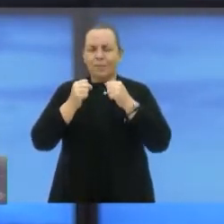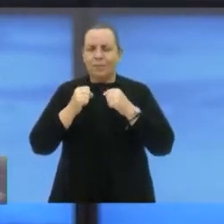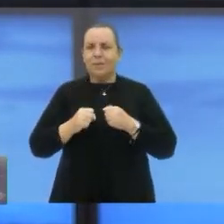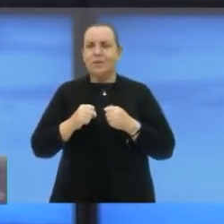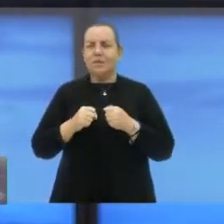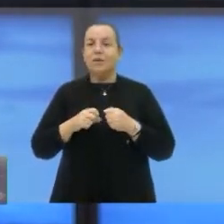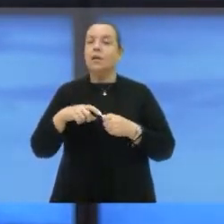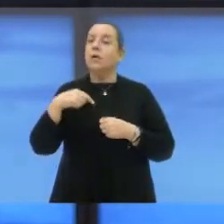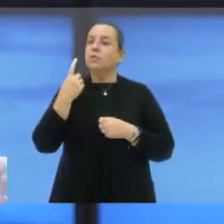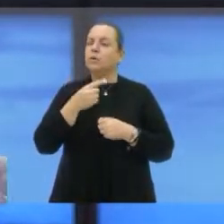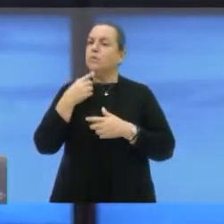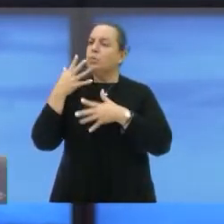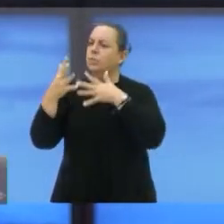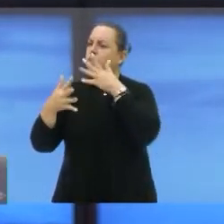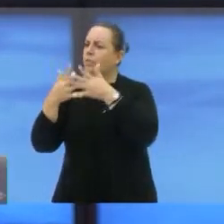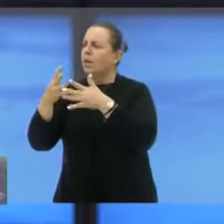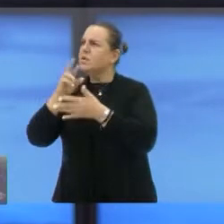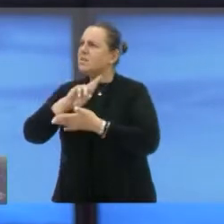dizendo assim: Senhor, mas